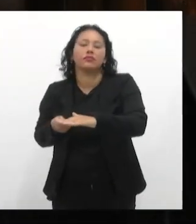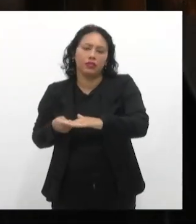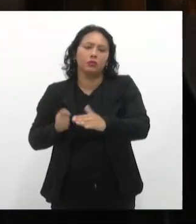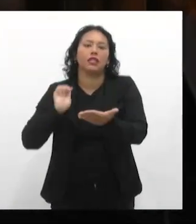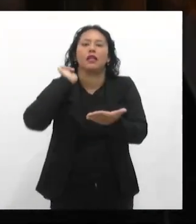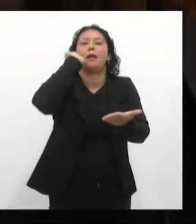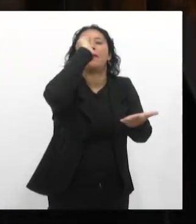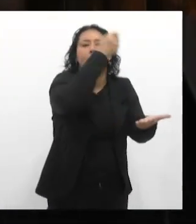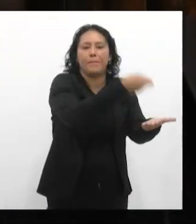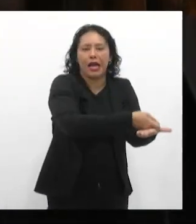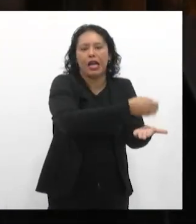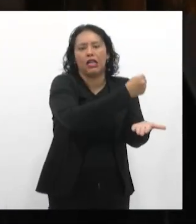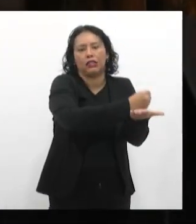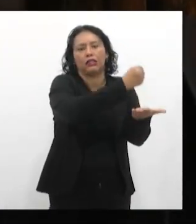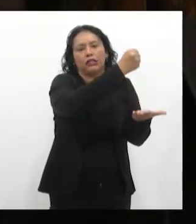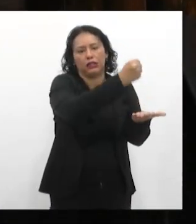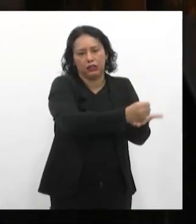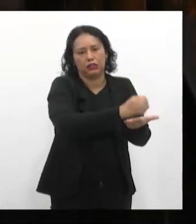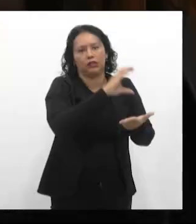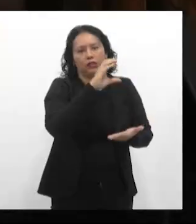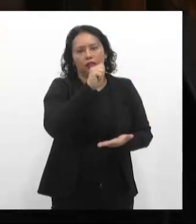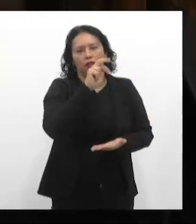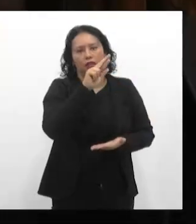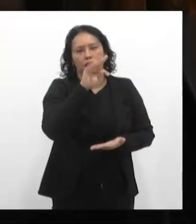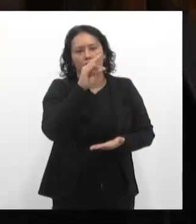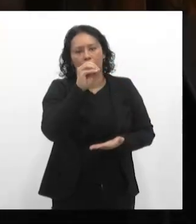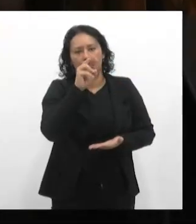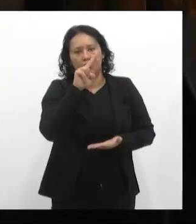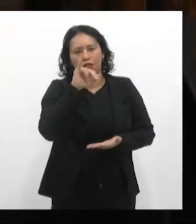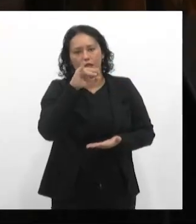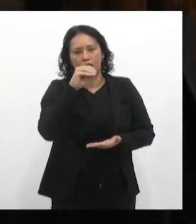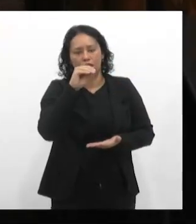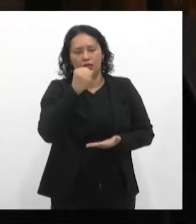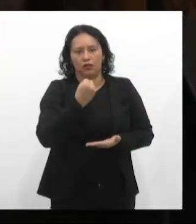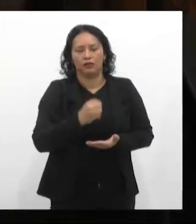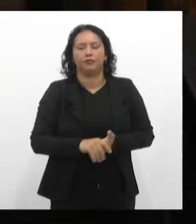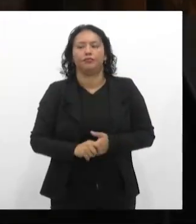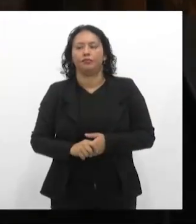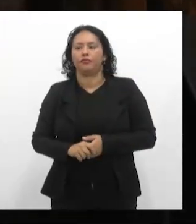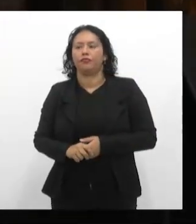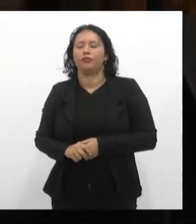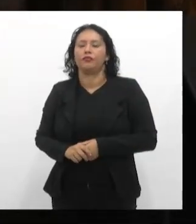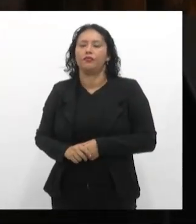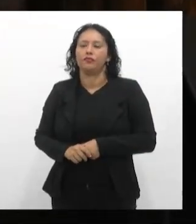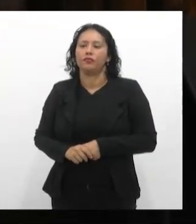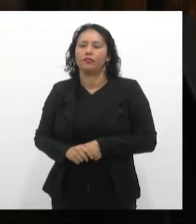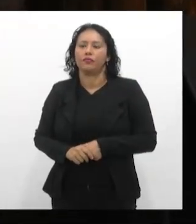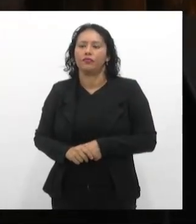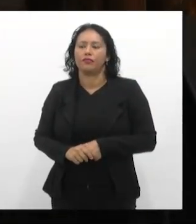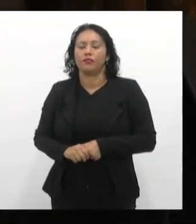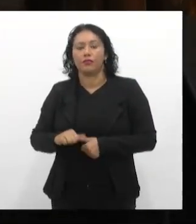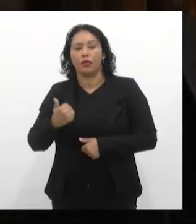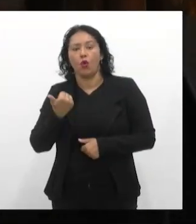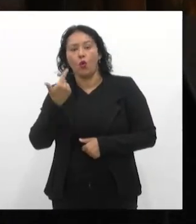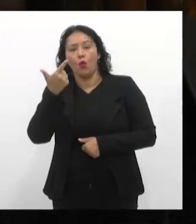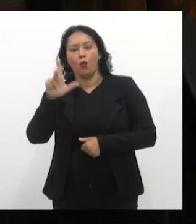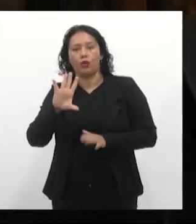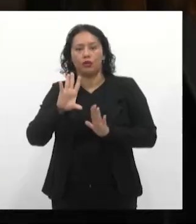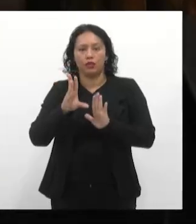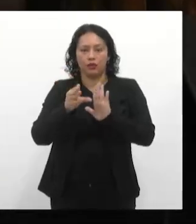de regularização fundiária junto aos cartórios. E uma outra emenda que